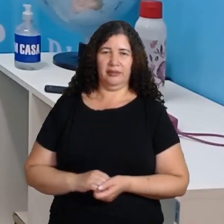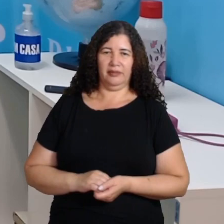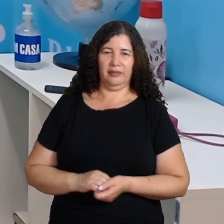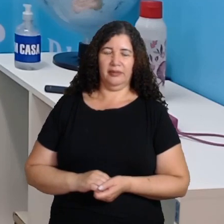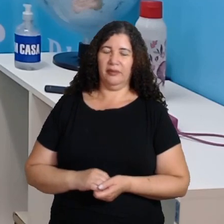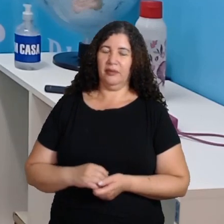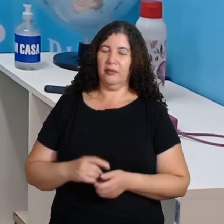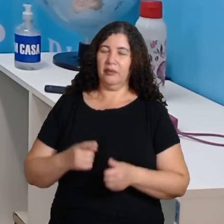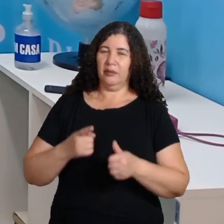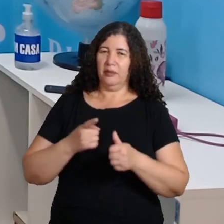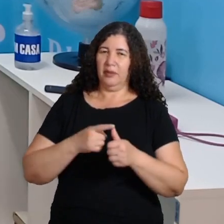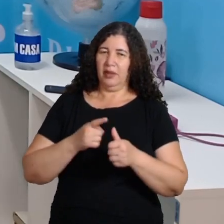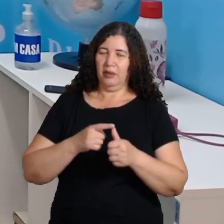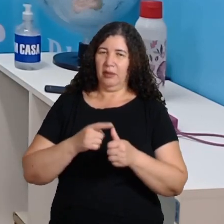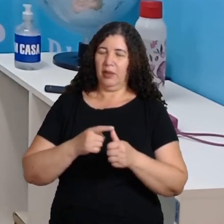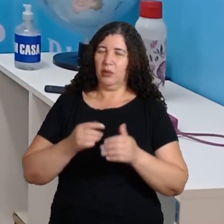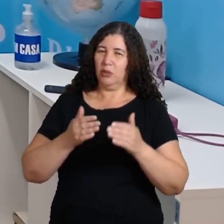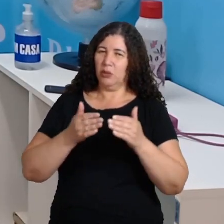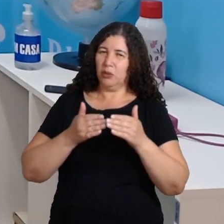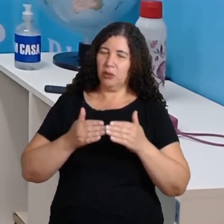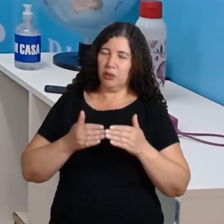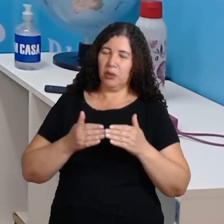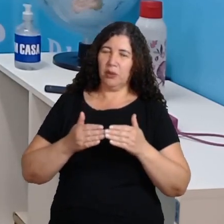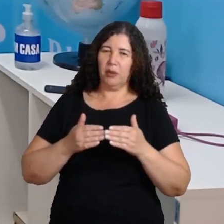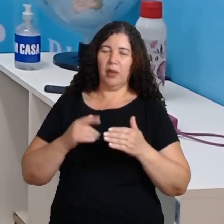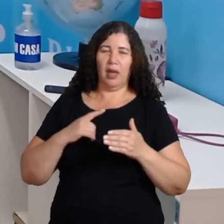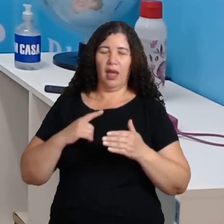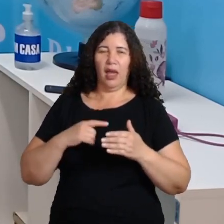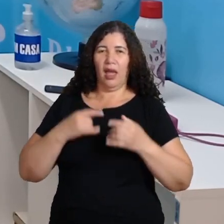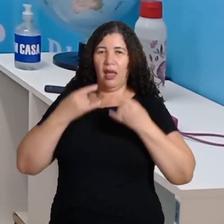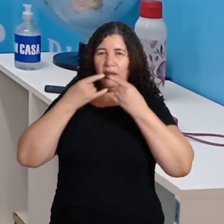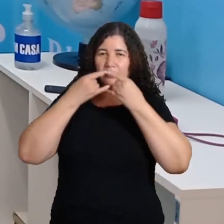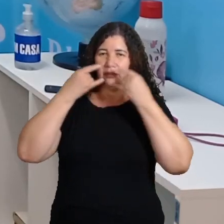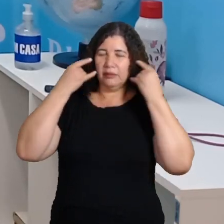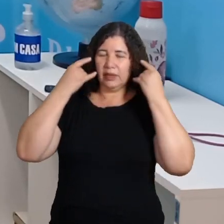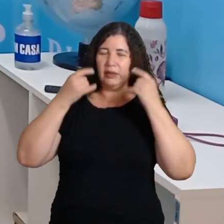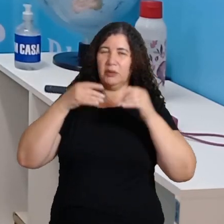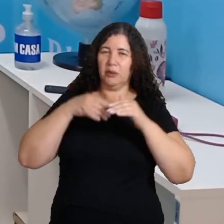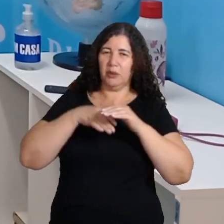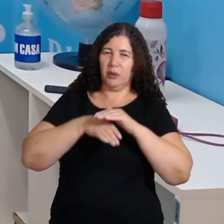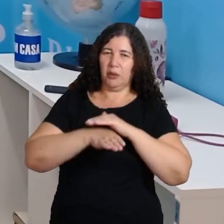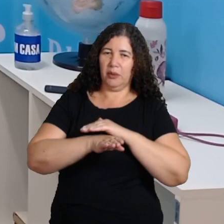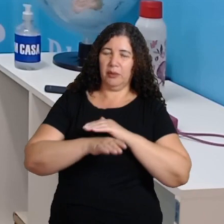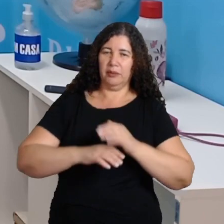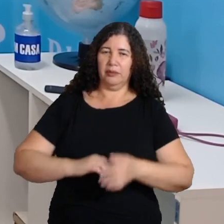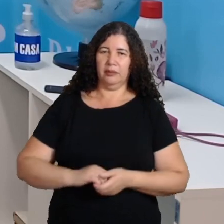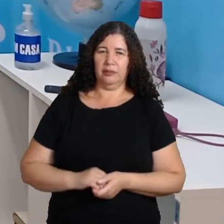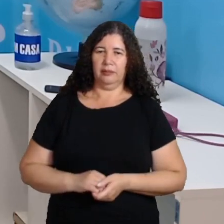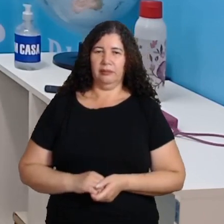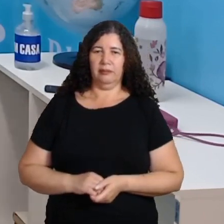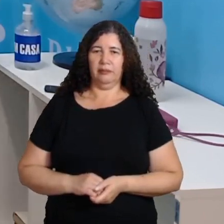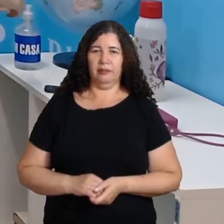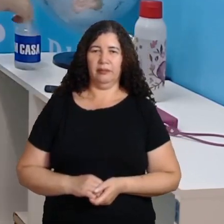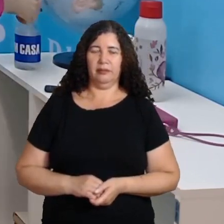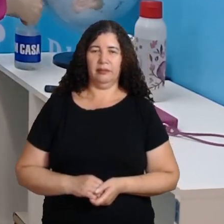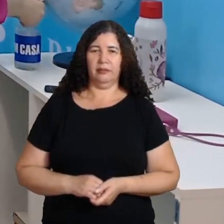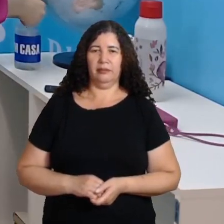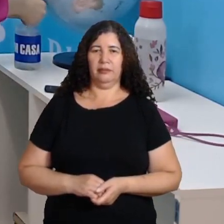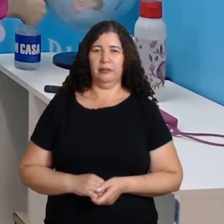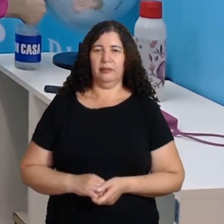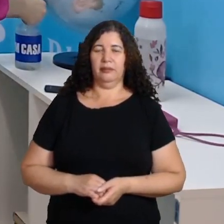antes de começarmos, eu peço licença para tirar rapidinho a minha máscara. Tudo bem?